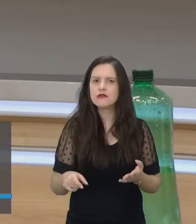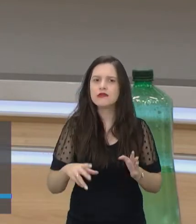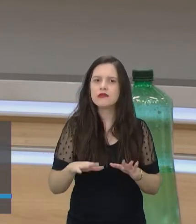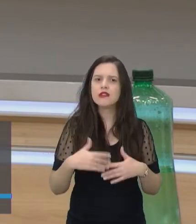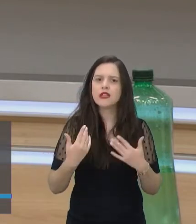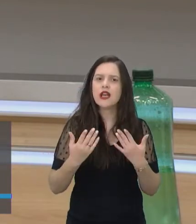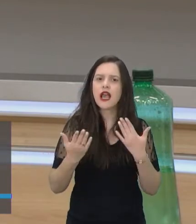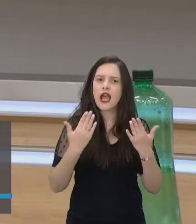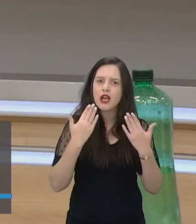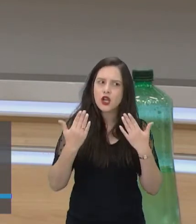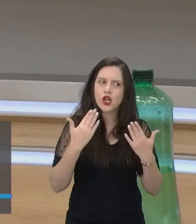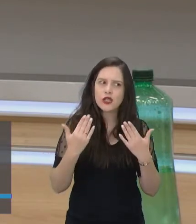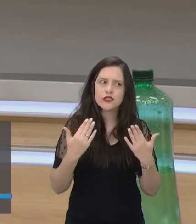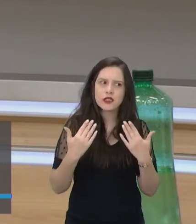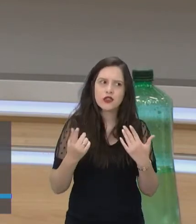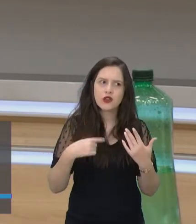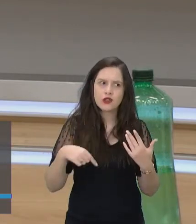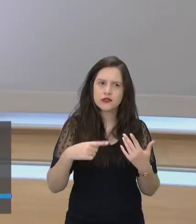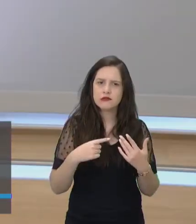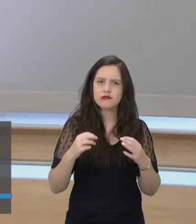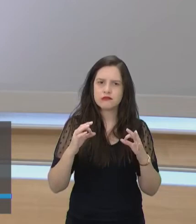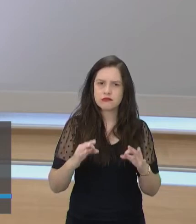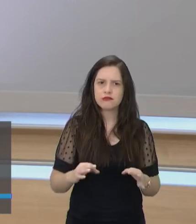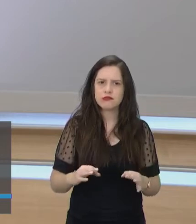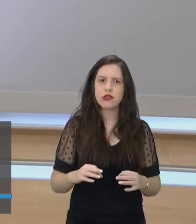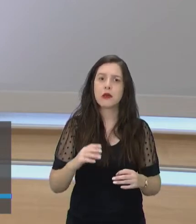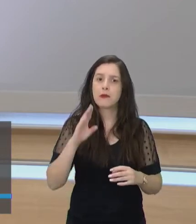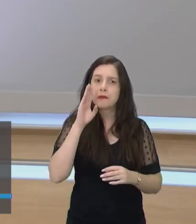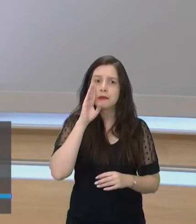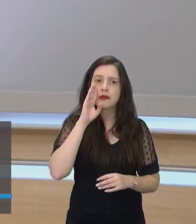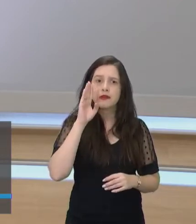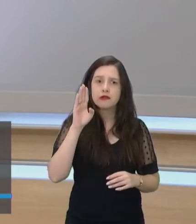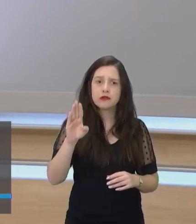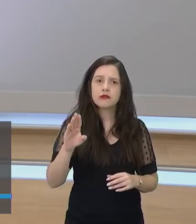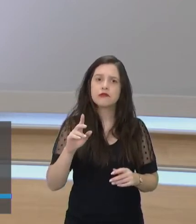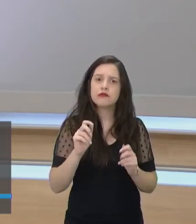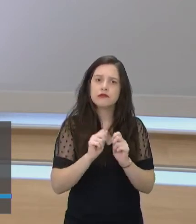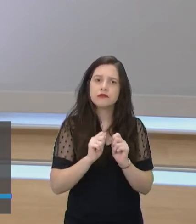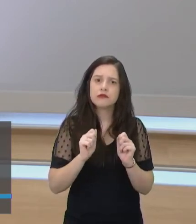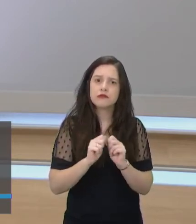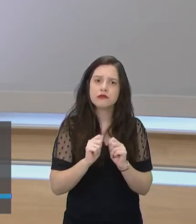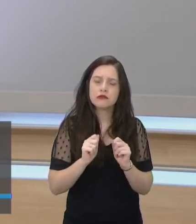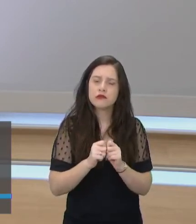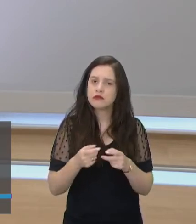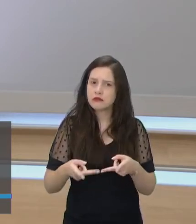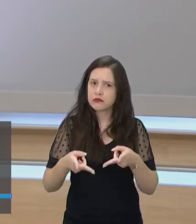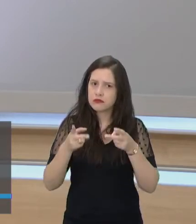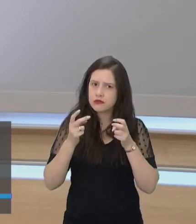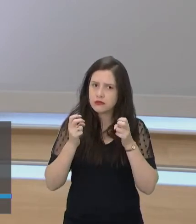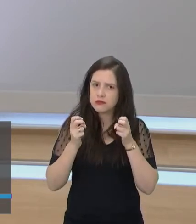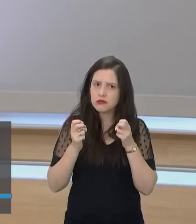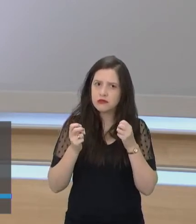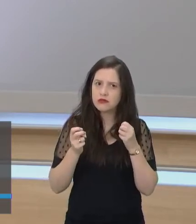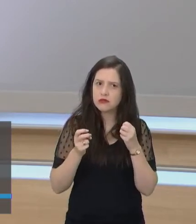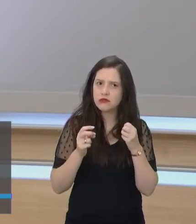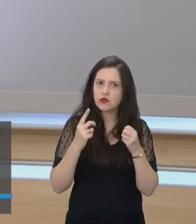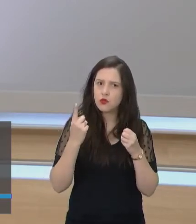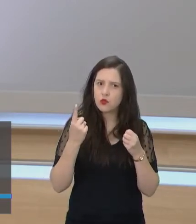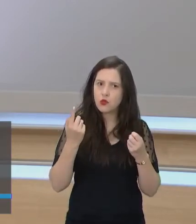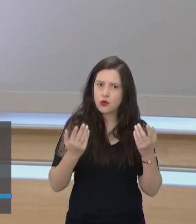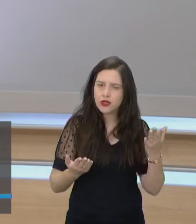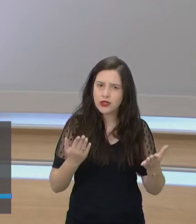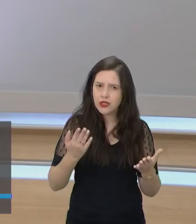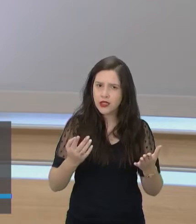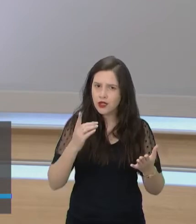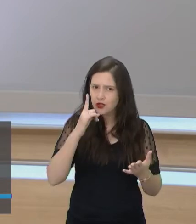nossa própria situação dentro de casa. E principalmente, né, talvez começar a perceber se esse 1 quilo de lixo, né,